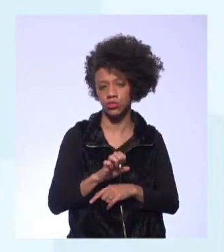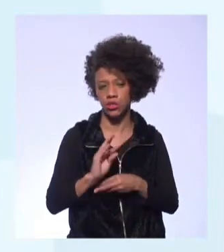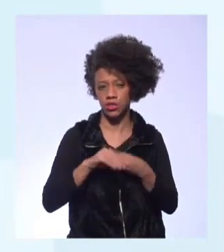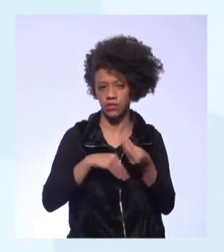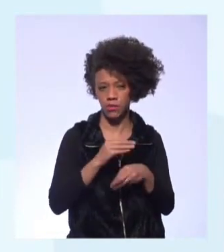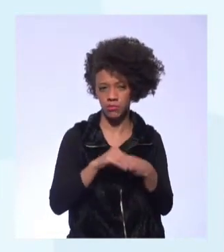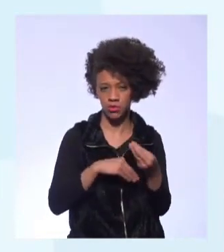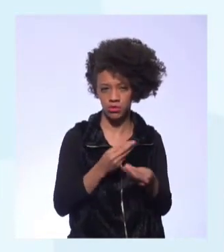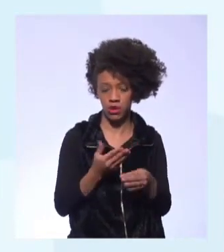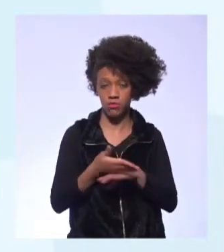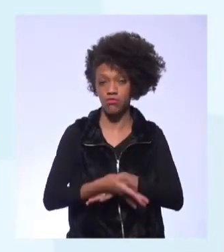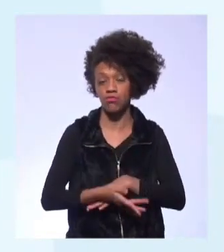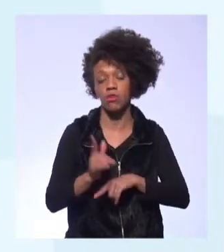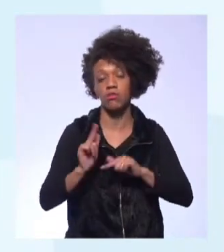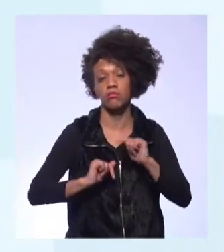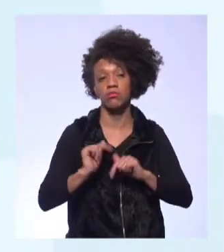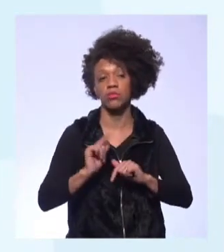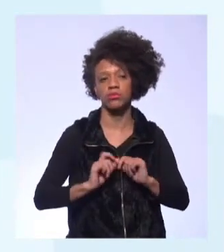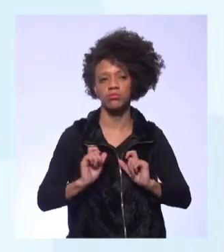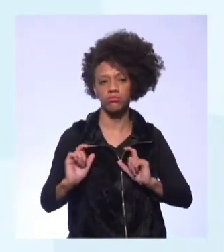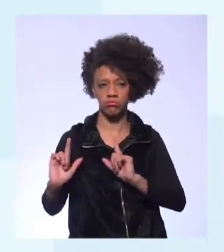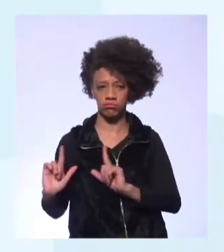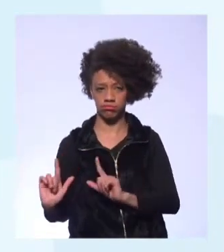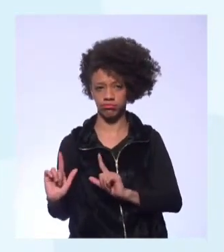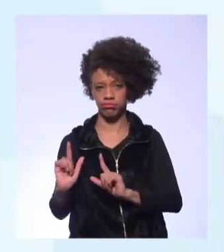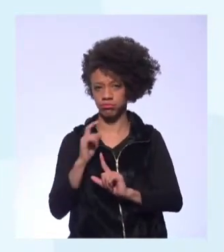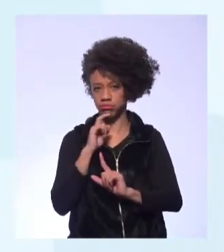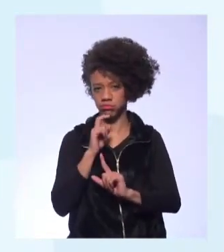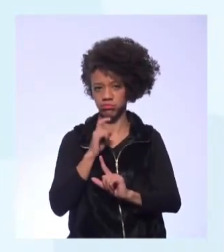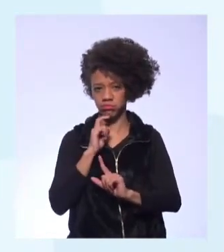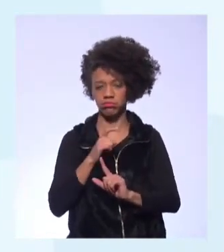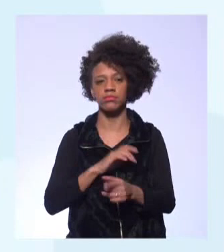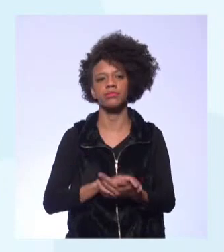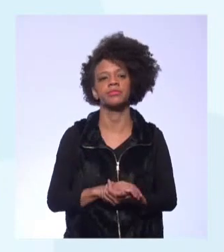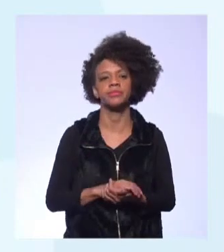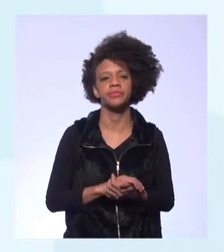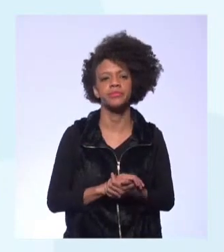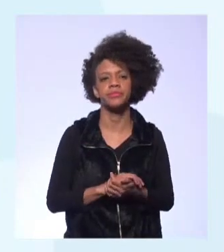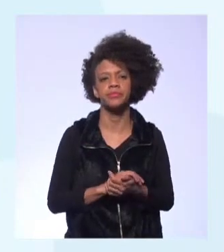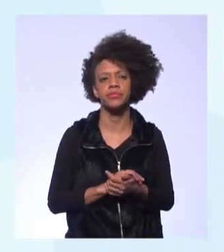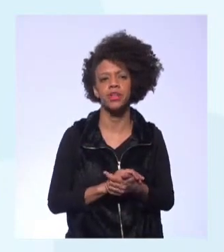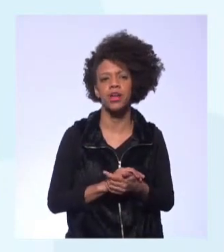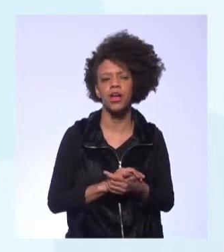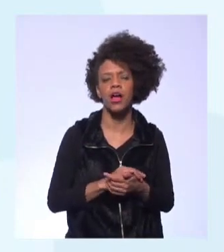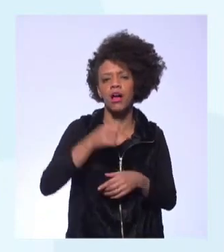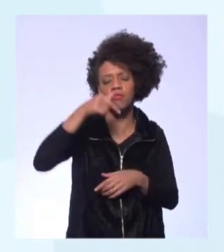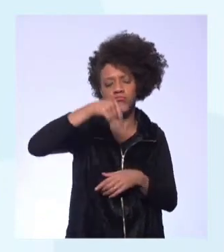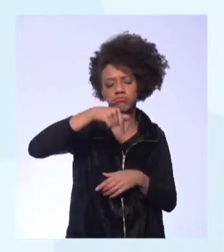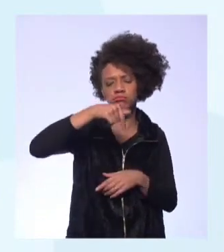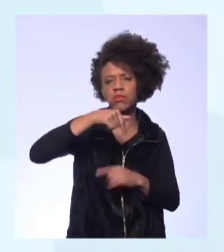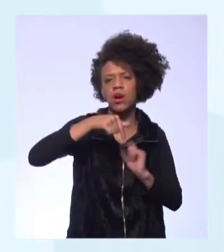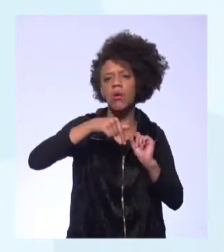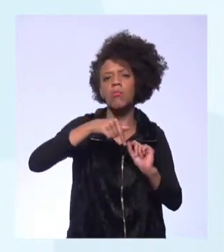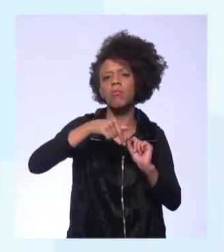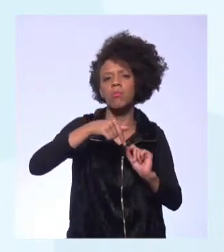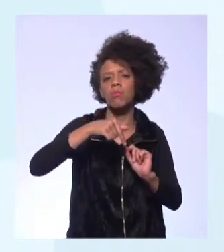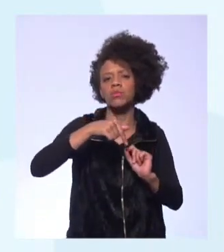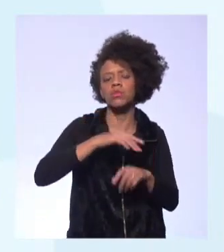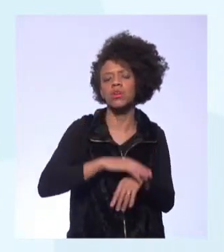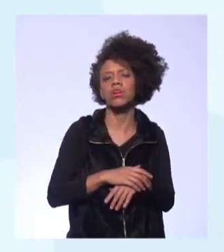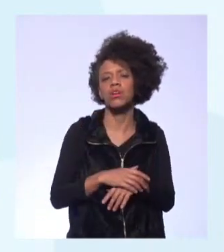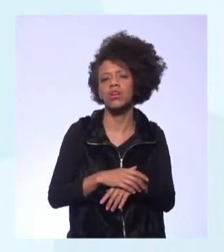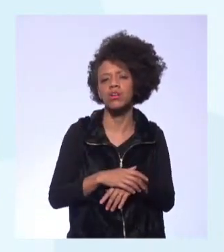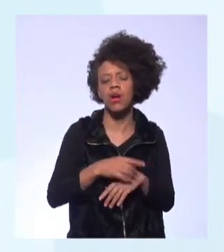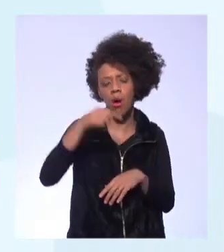chegar no meu produto, que está no quadrinho verde, perfeito? A setinha, ela vai indicar o quê? O momento